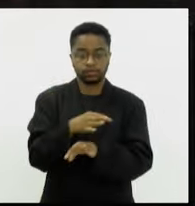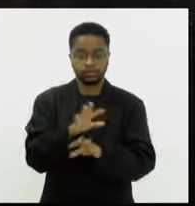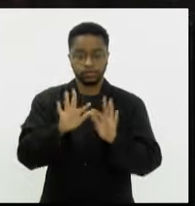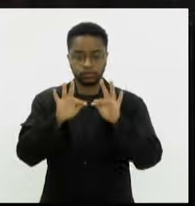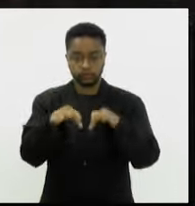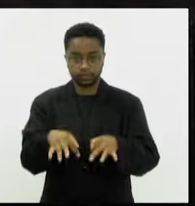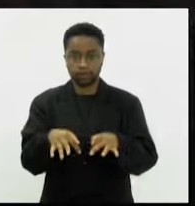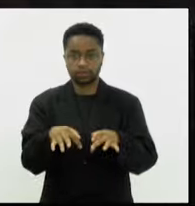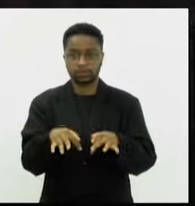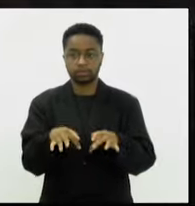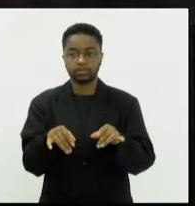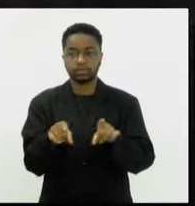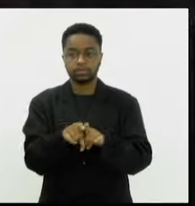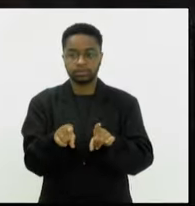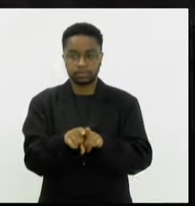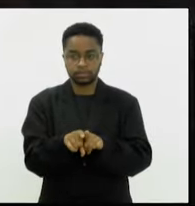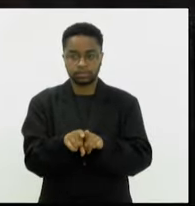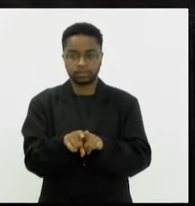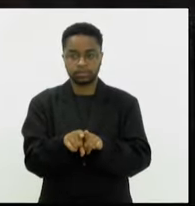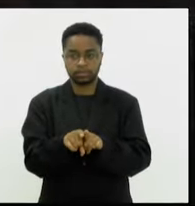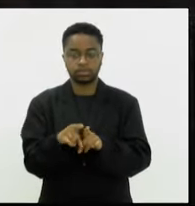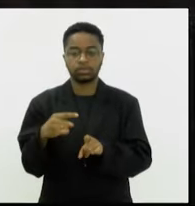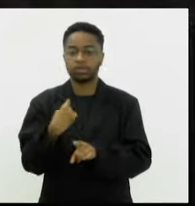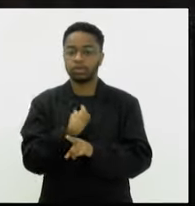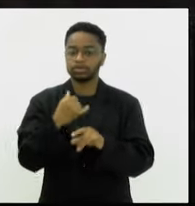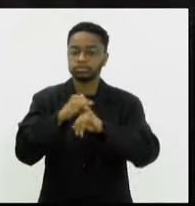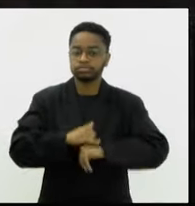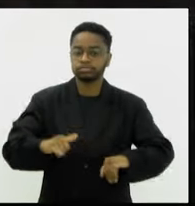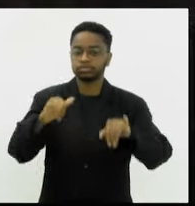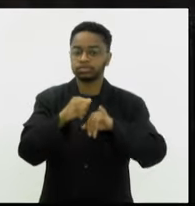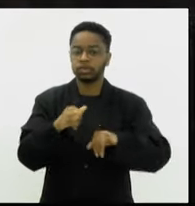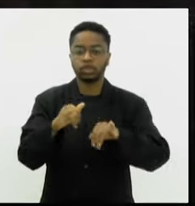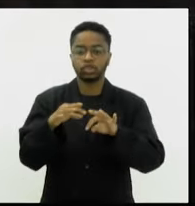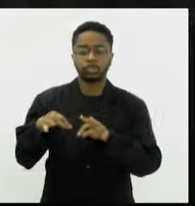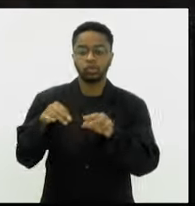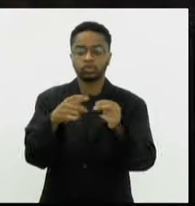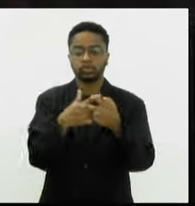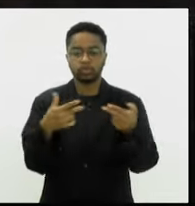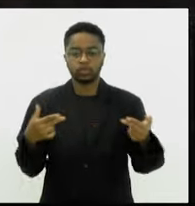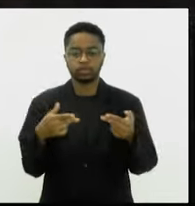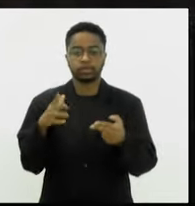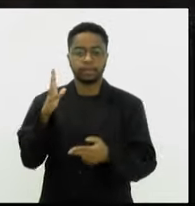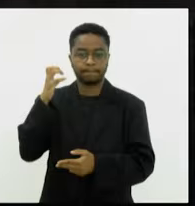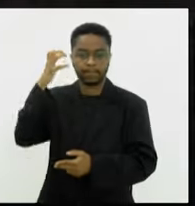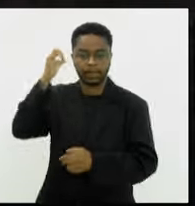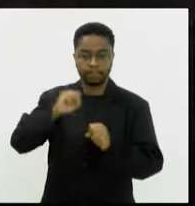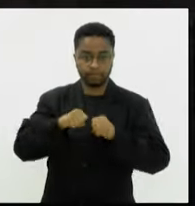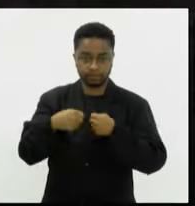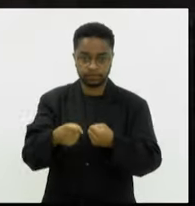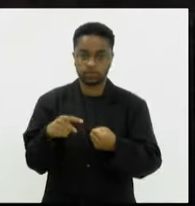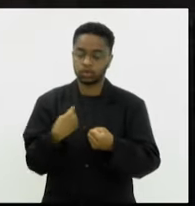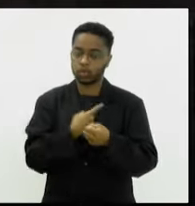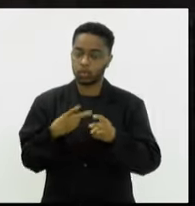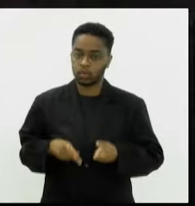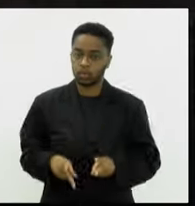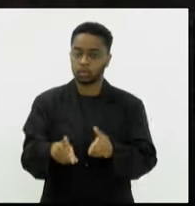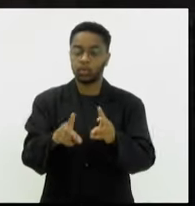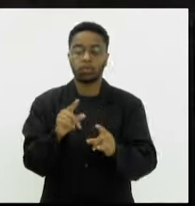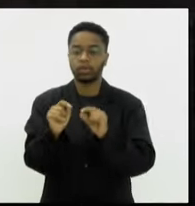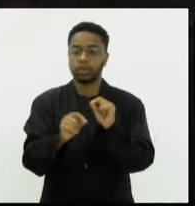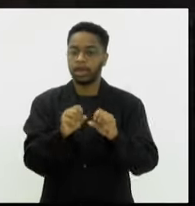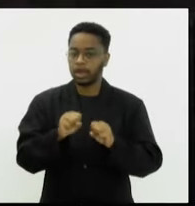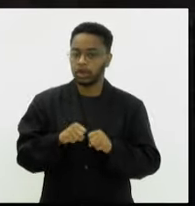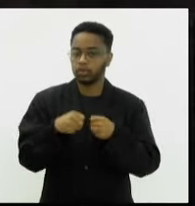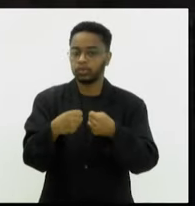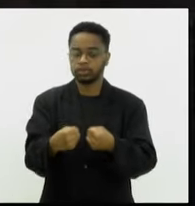e levamos todas as bandeiras defendidas por Marielle à frente. São elas a luta em defesa